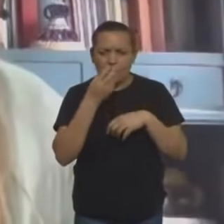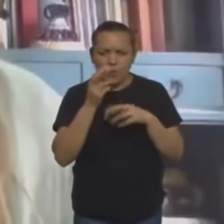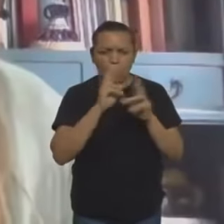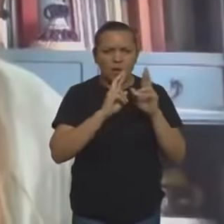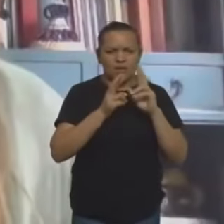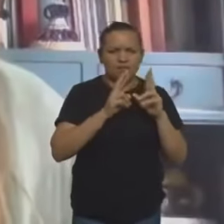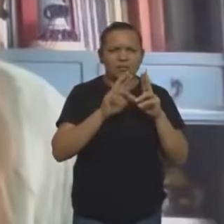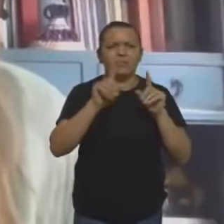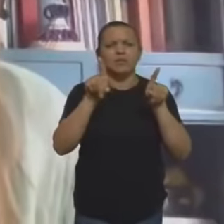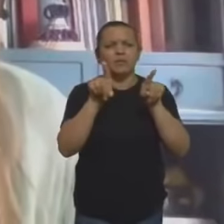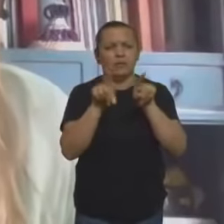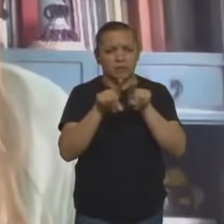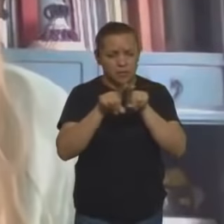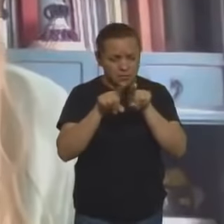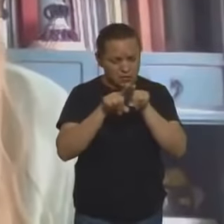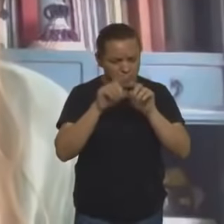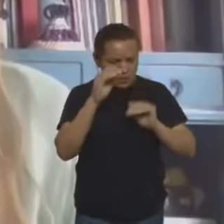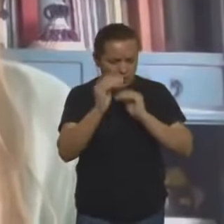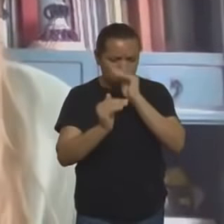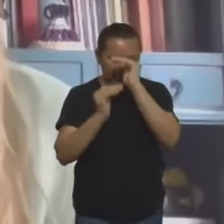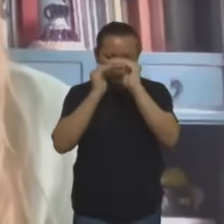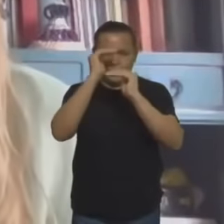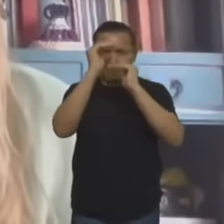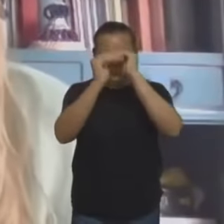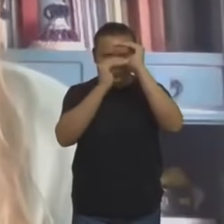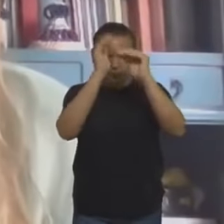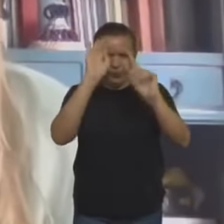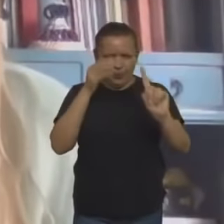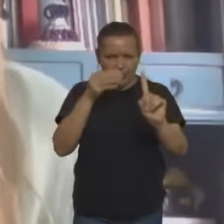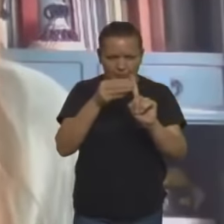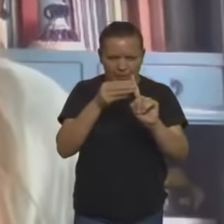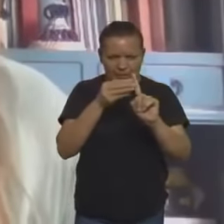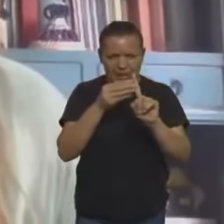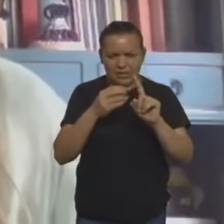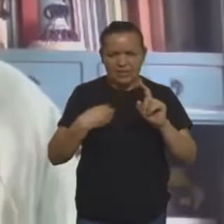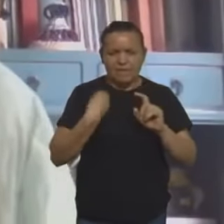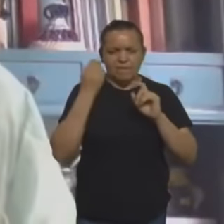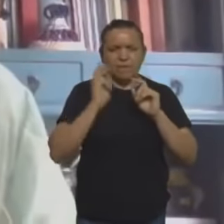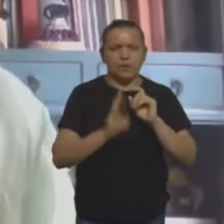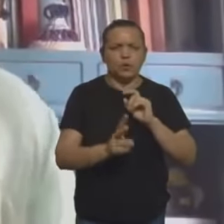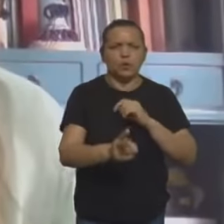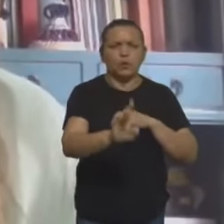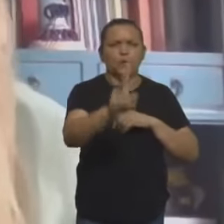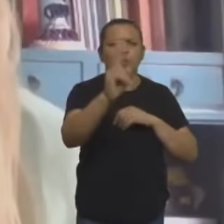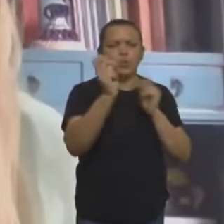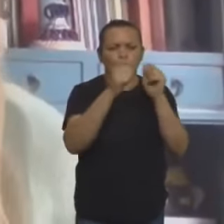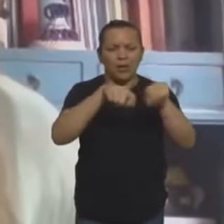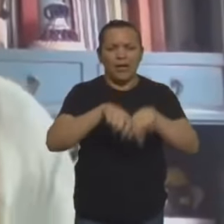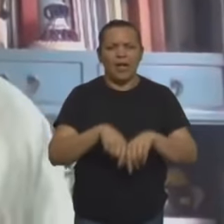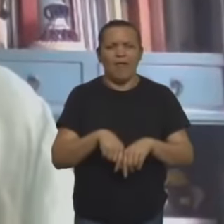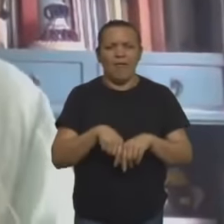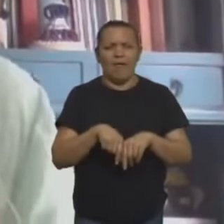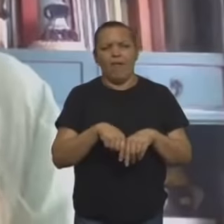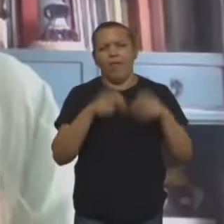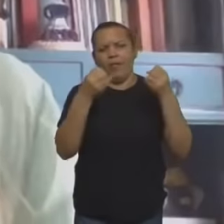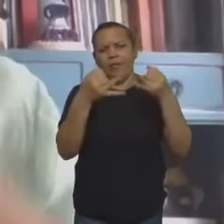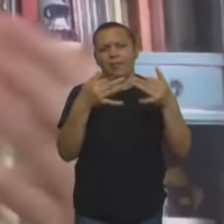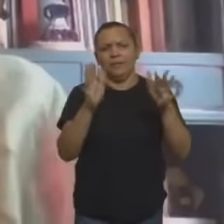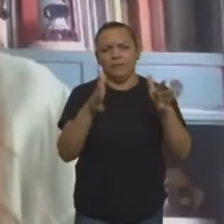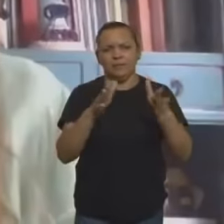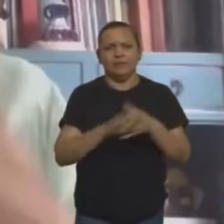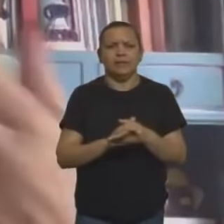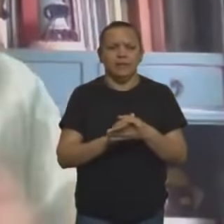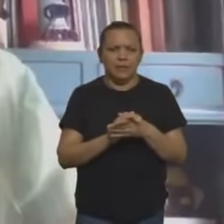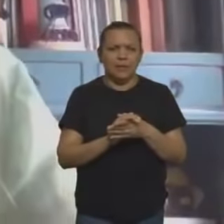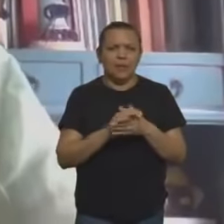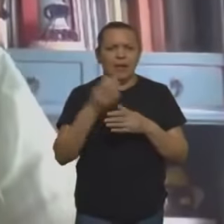relacionamentos, mas também com desempenho, com objetivos, com vida a longo prazo, né? Eu estava falando para vocês, mas eu vou